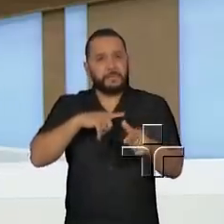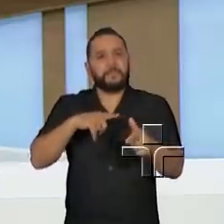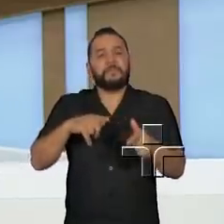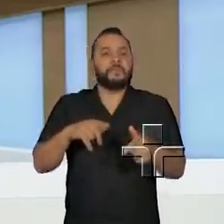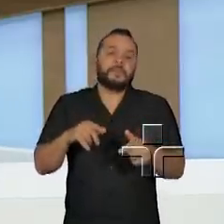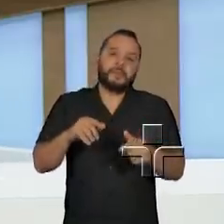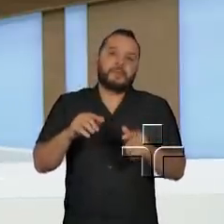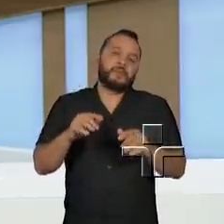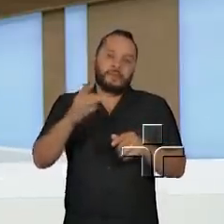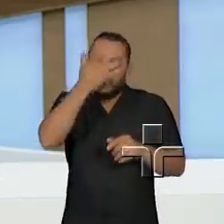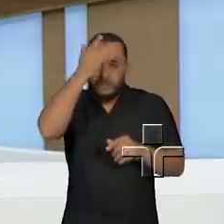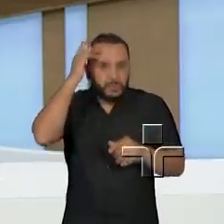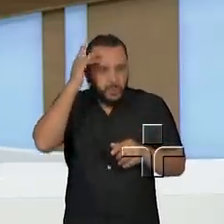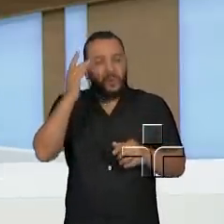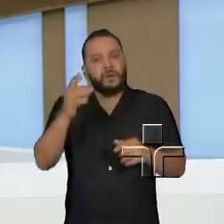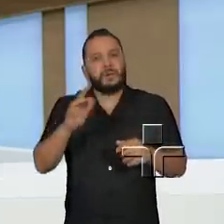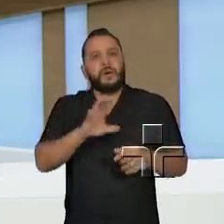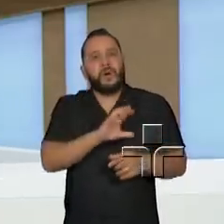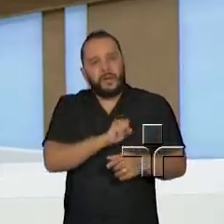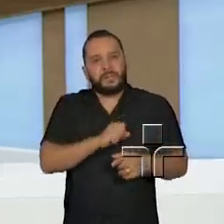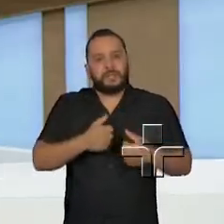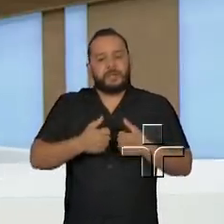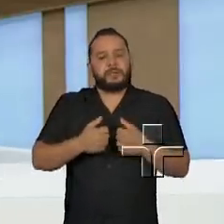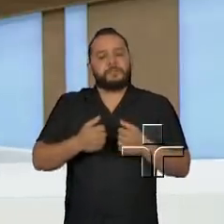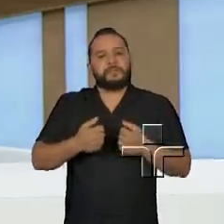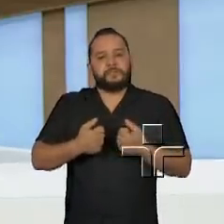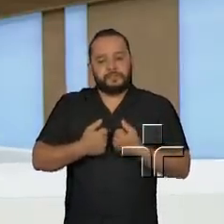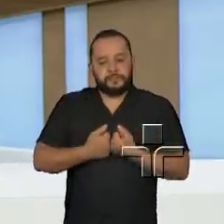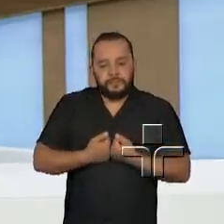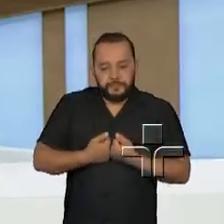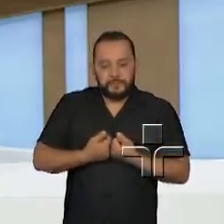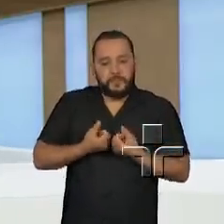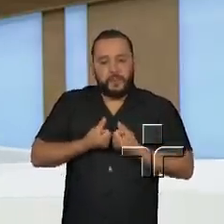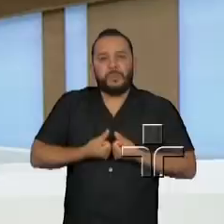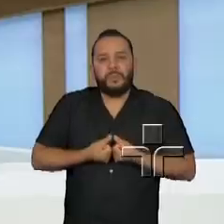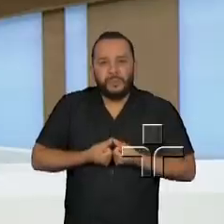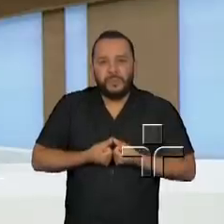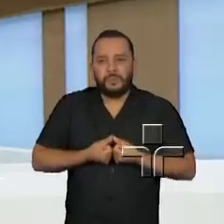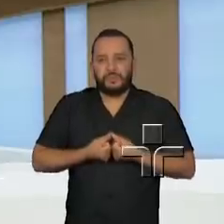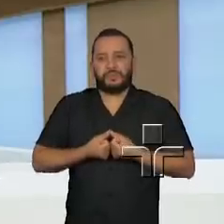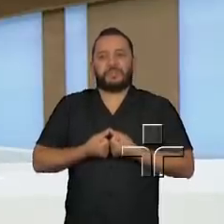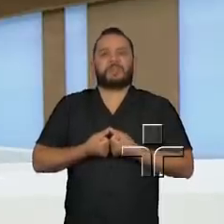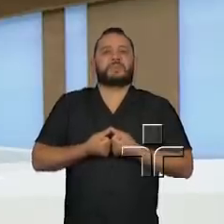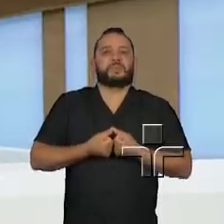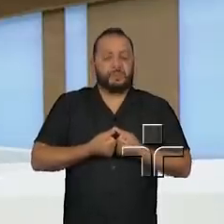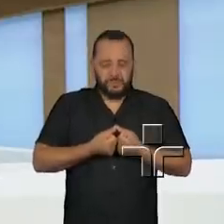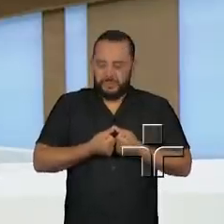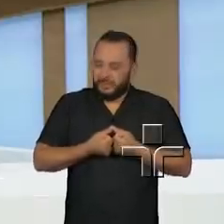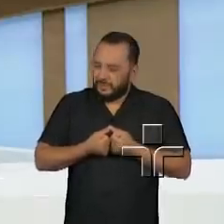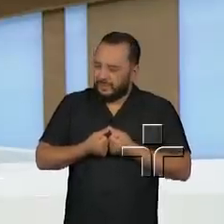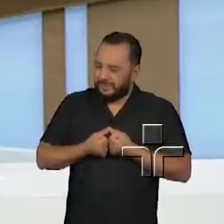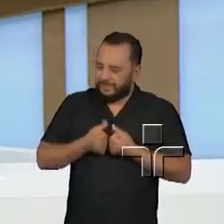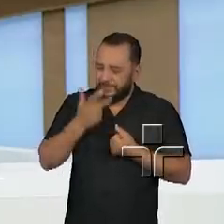budismo? Tem neurocientistas dizendo que o budismo seria uma coisa com base empírica,